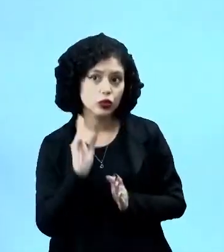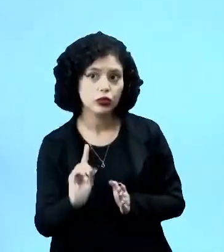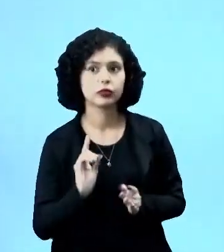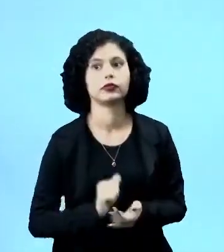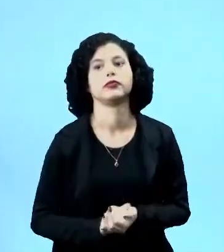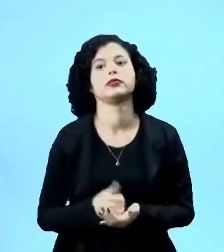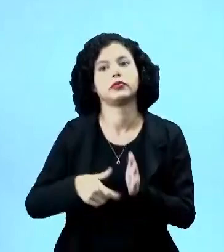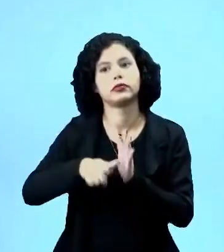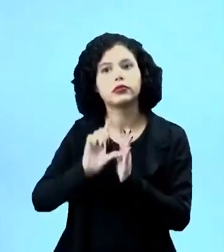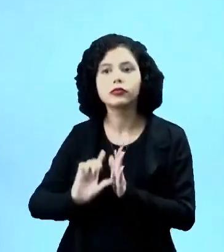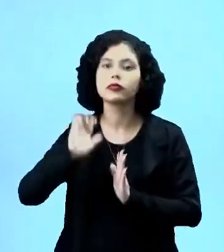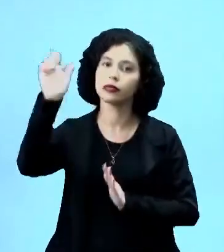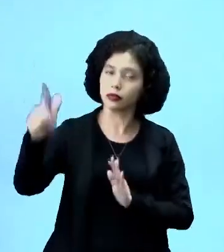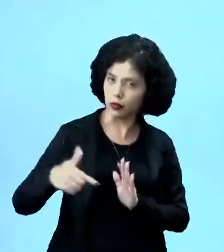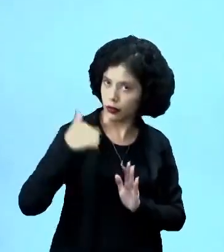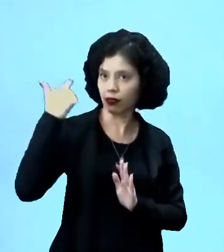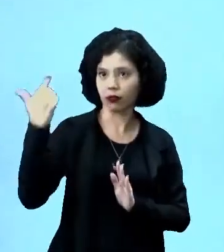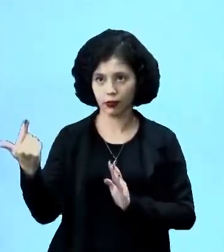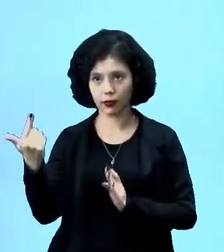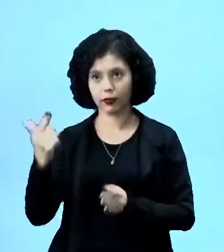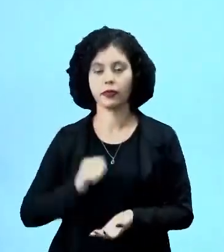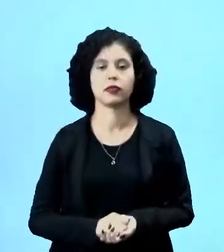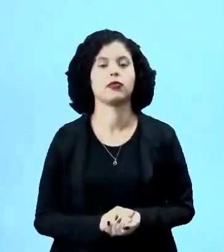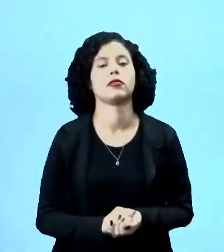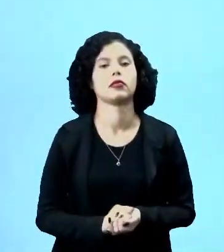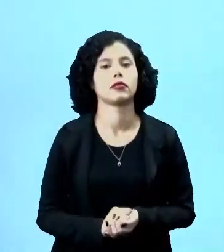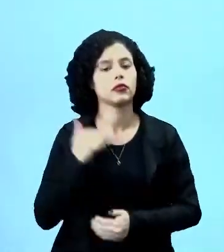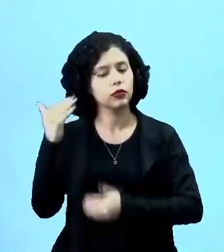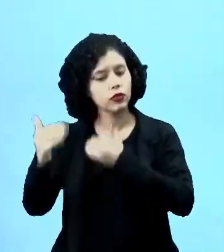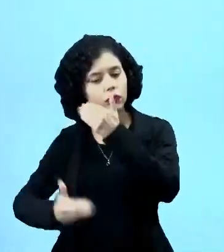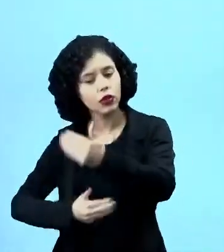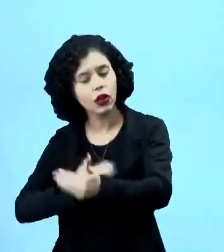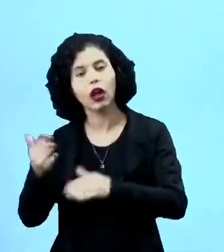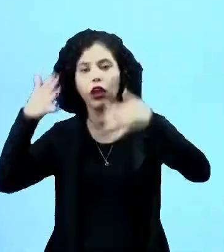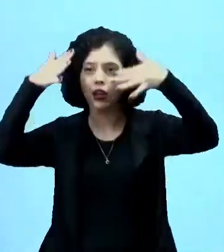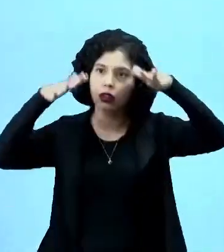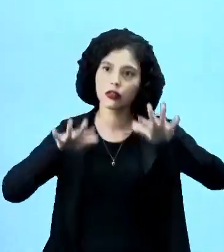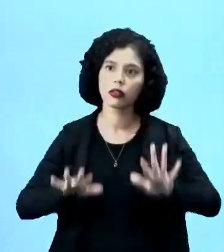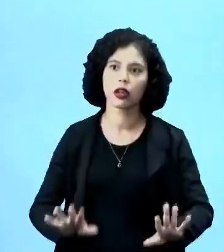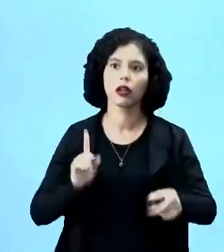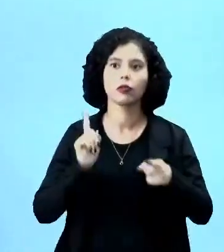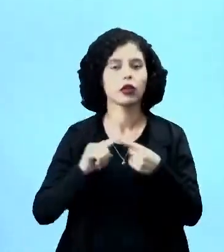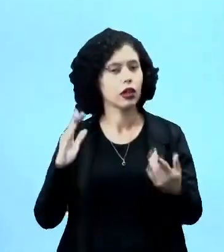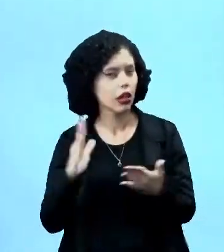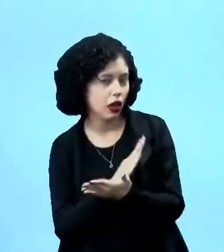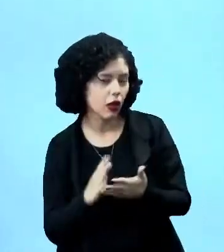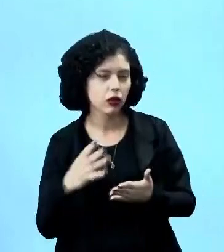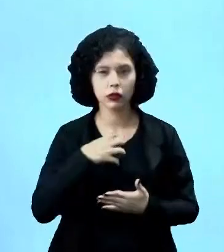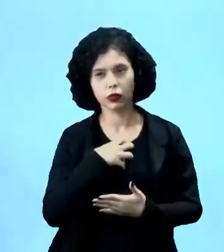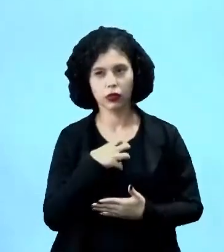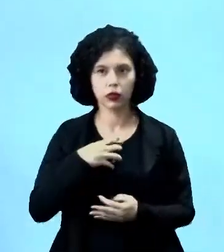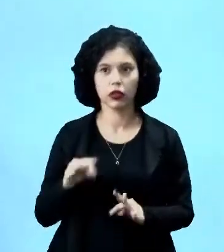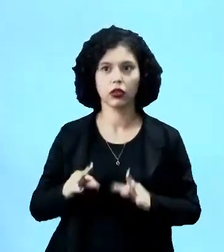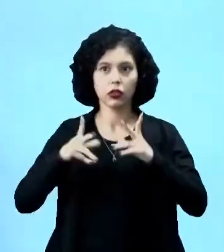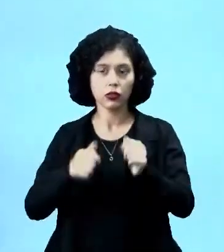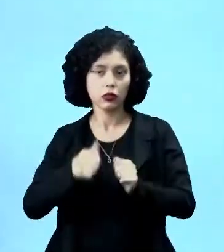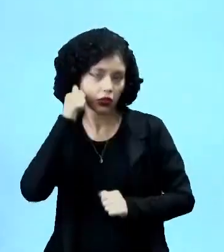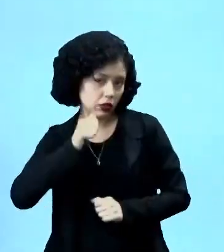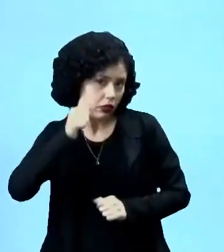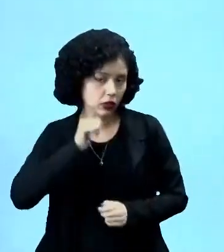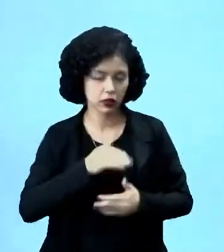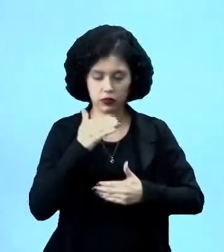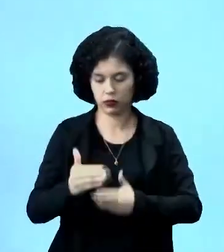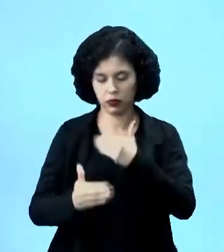antes de começar a próxima e é um processo totalmente natural porque em algum momento todas as mulheres